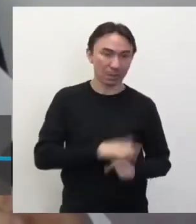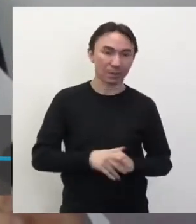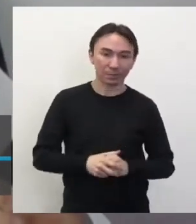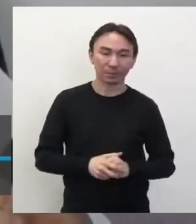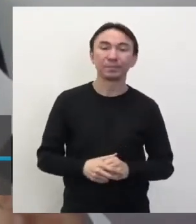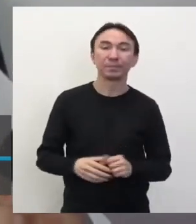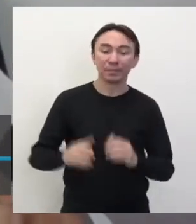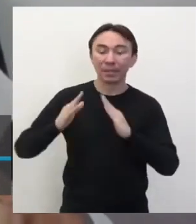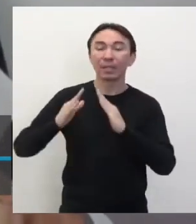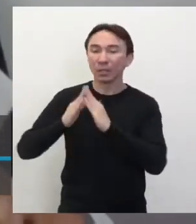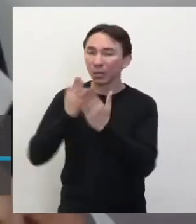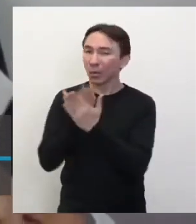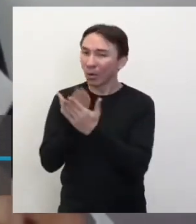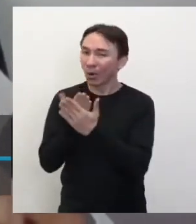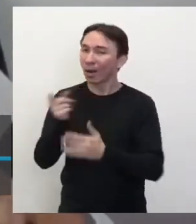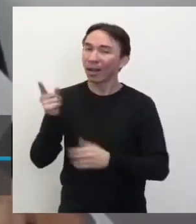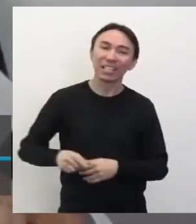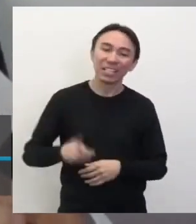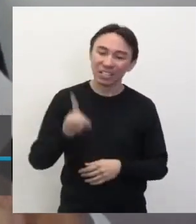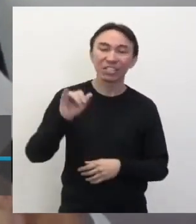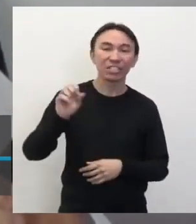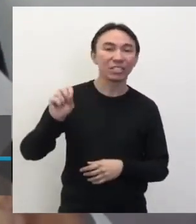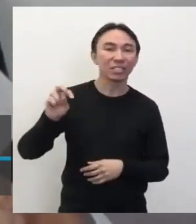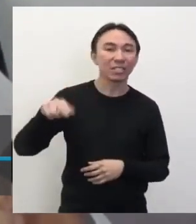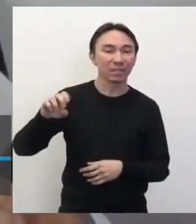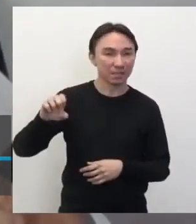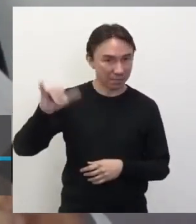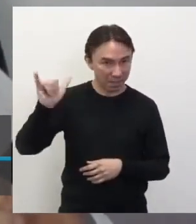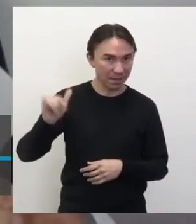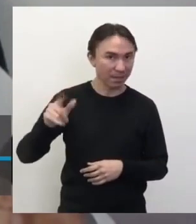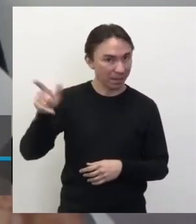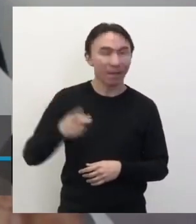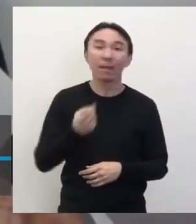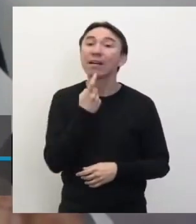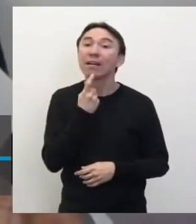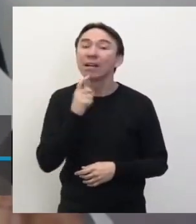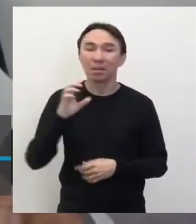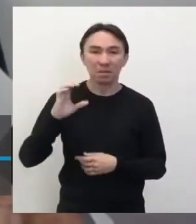O Rafael, da professora Rita de Cássia,